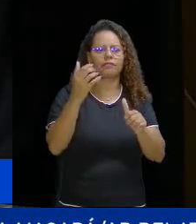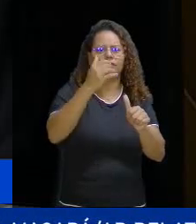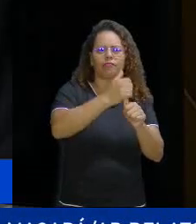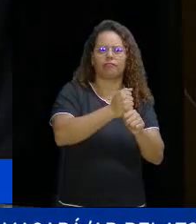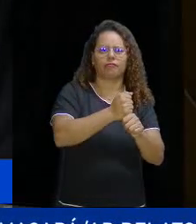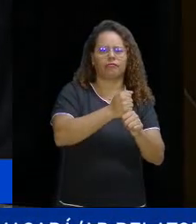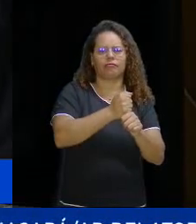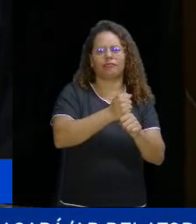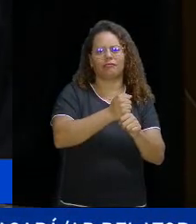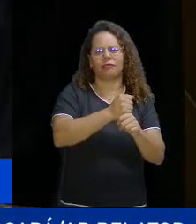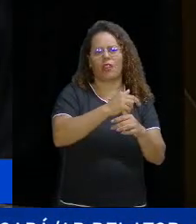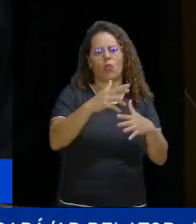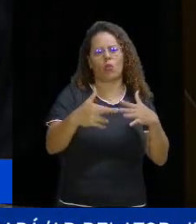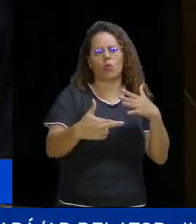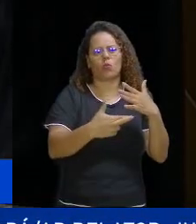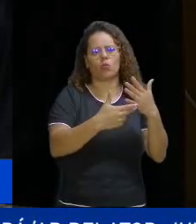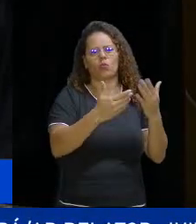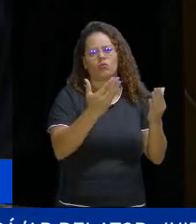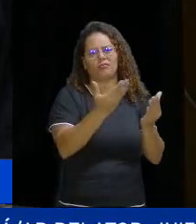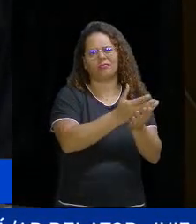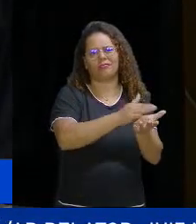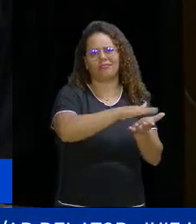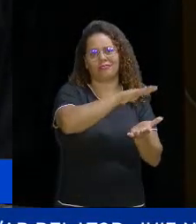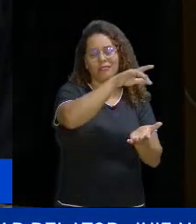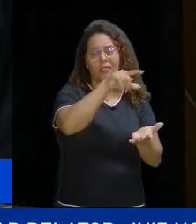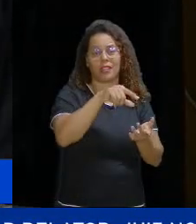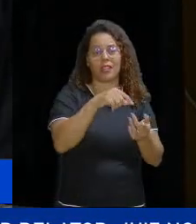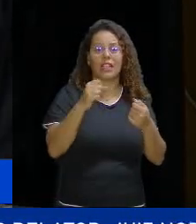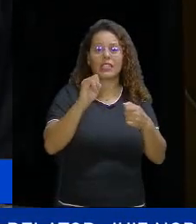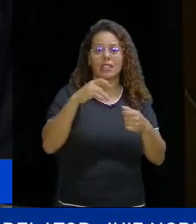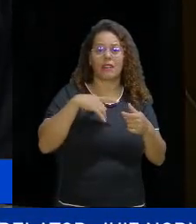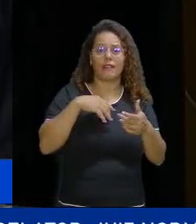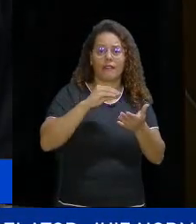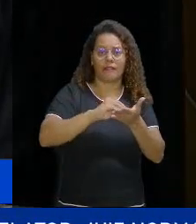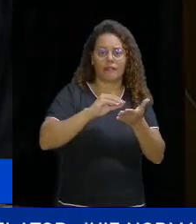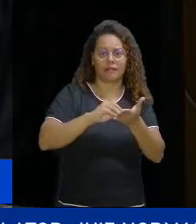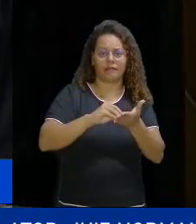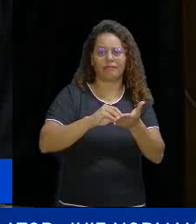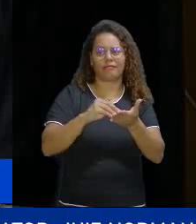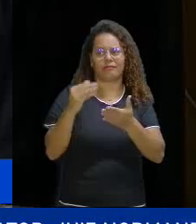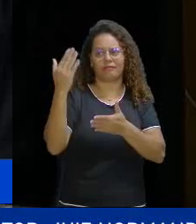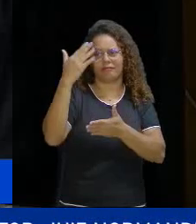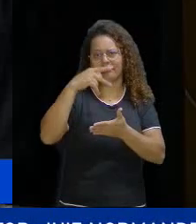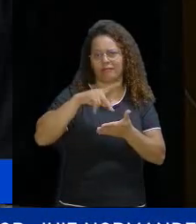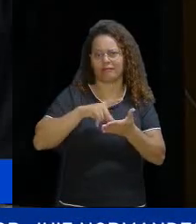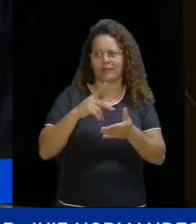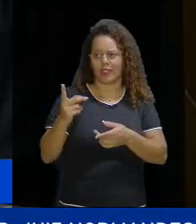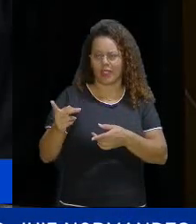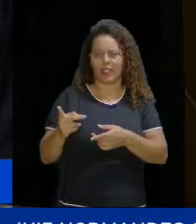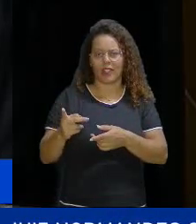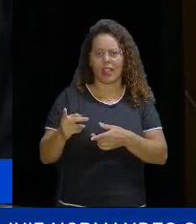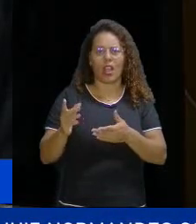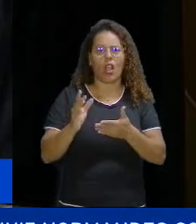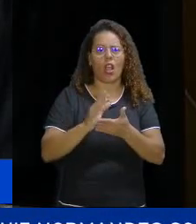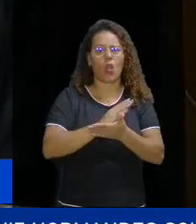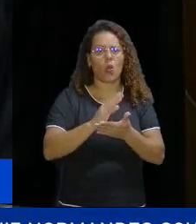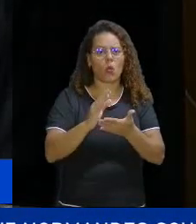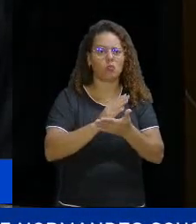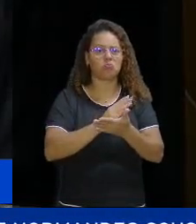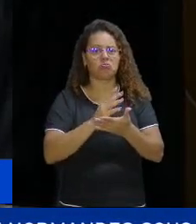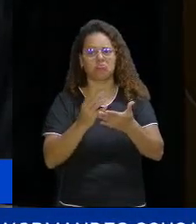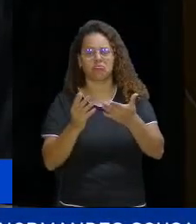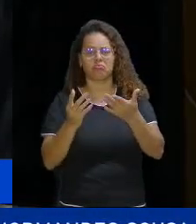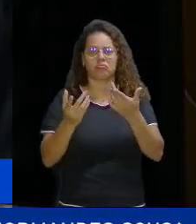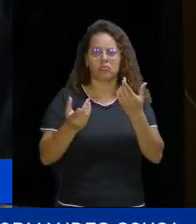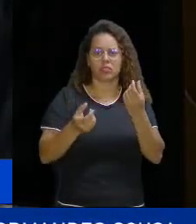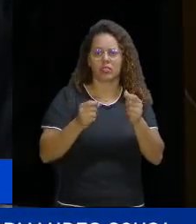recurso processual. Dessa forma, a decisão de indeferir tais pedidos também se alinha ao entendimento de que atos interlocutórios